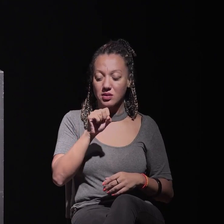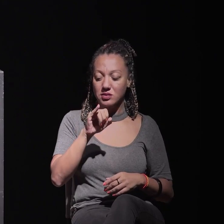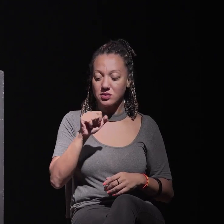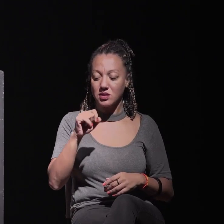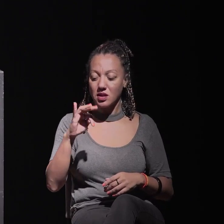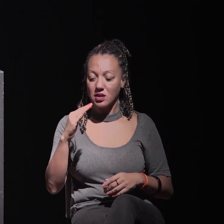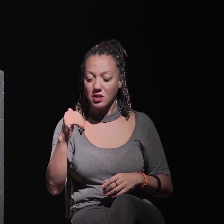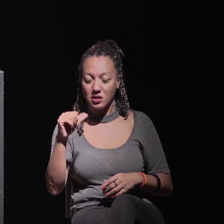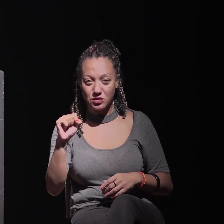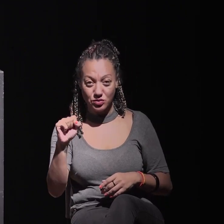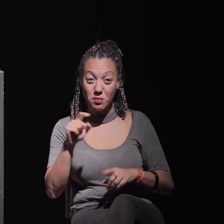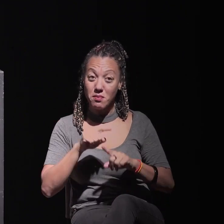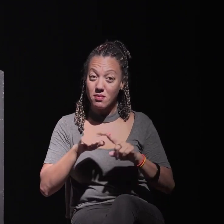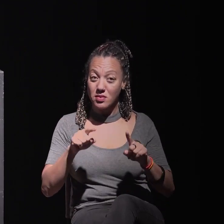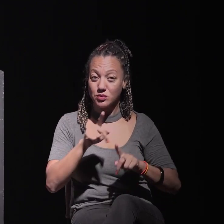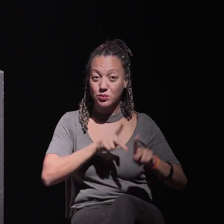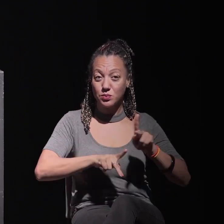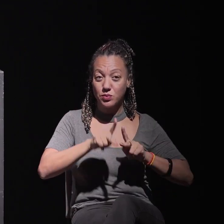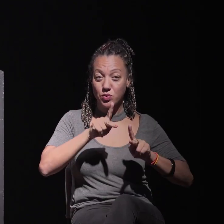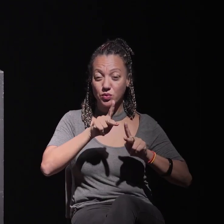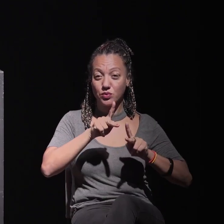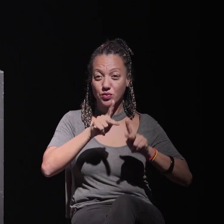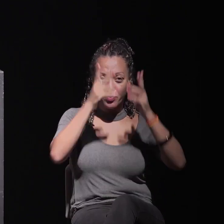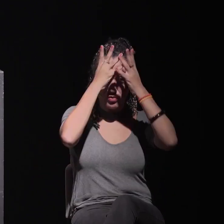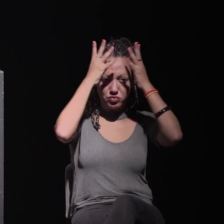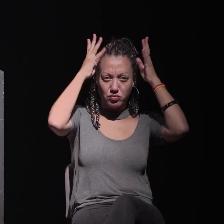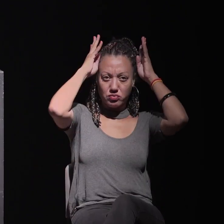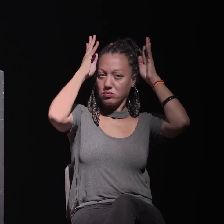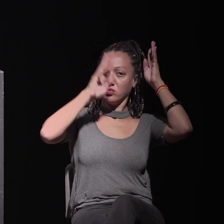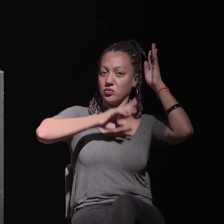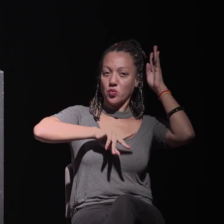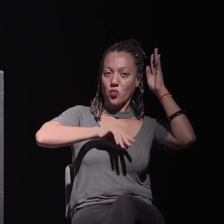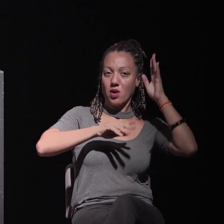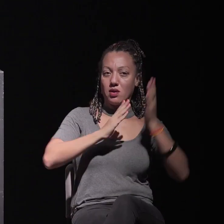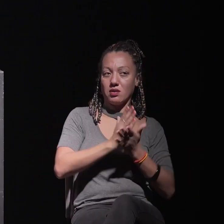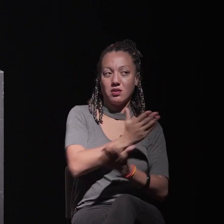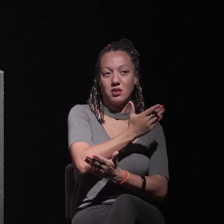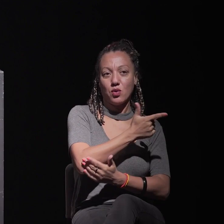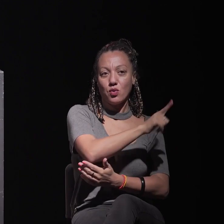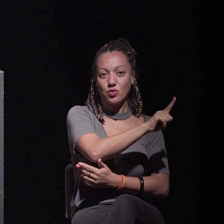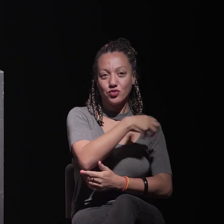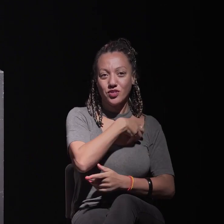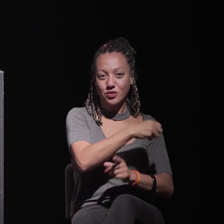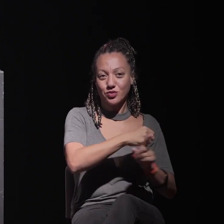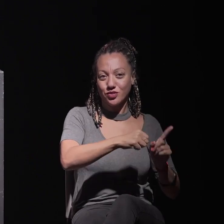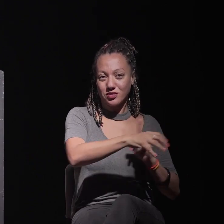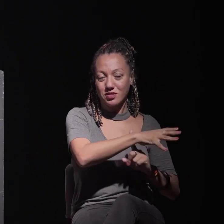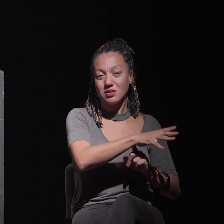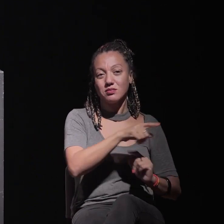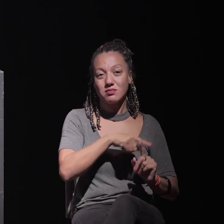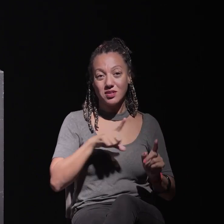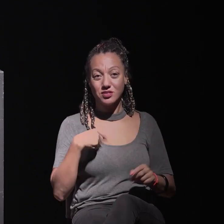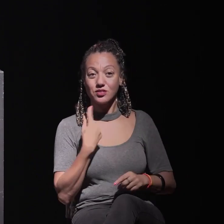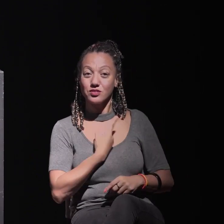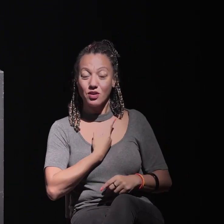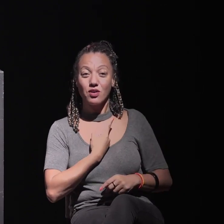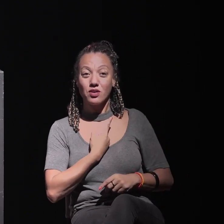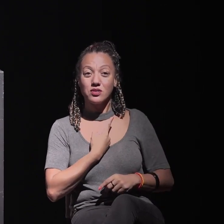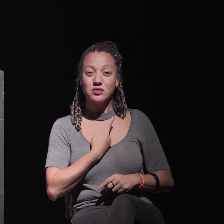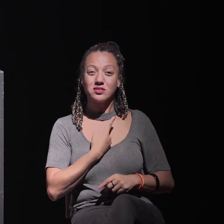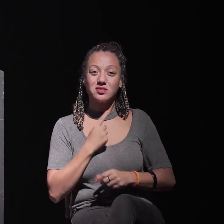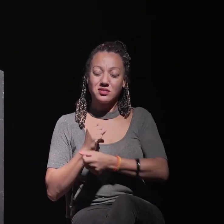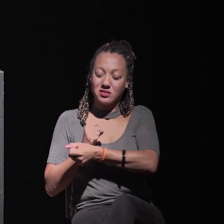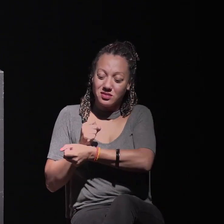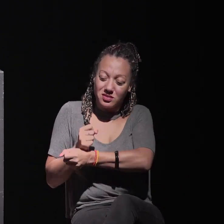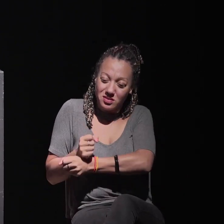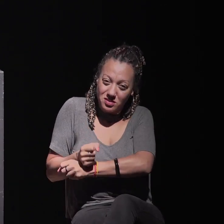os nativos, né, os povos originários, que aí eles passam por outro processo de socialização, mas nós, que estamos nesse processo